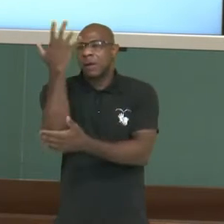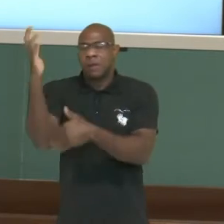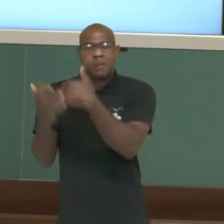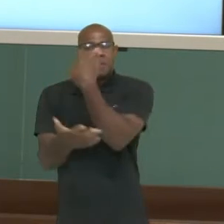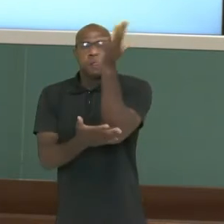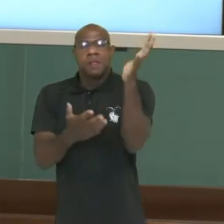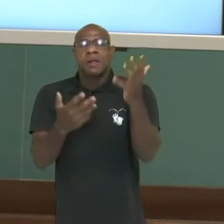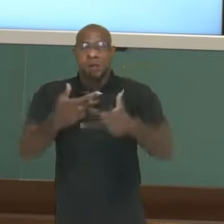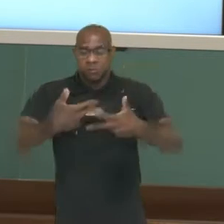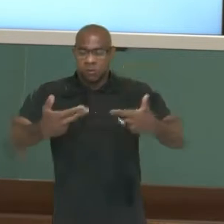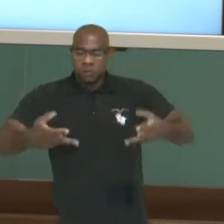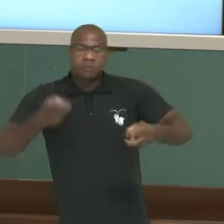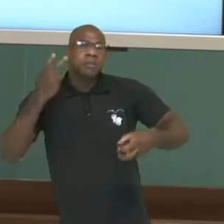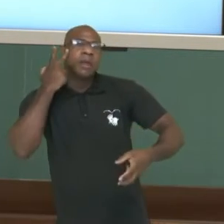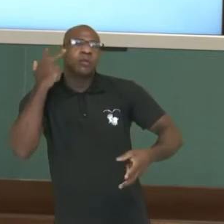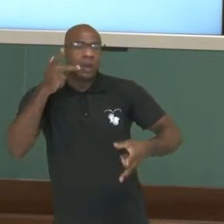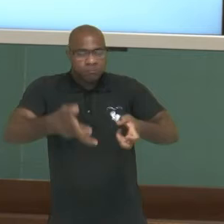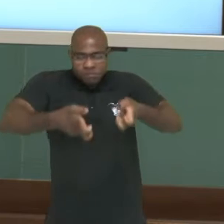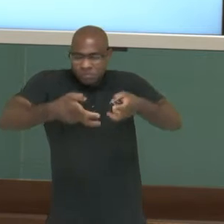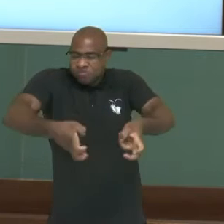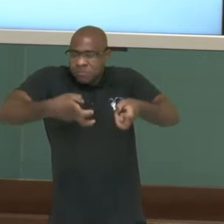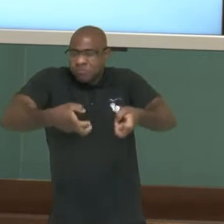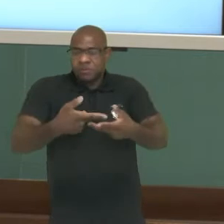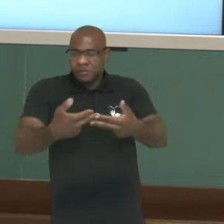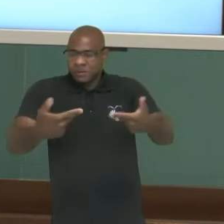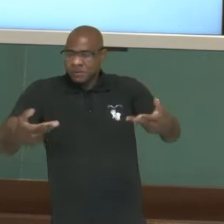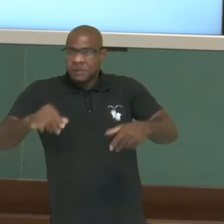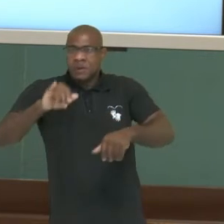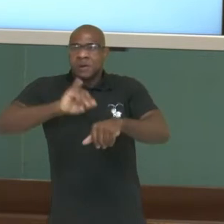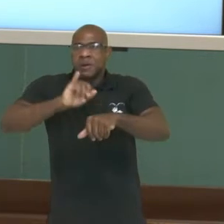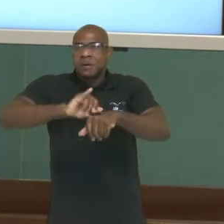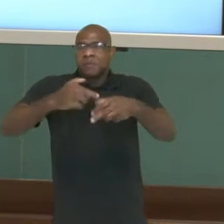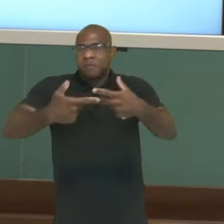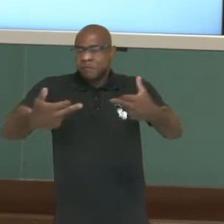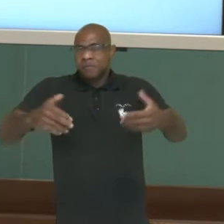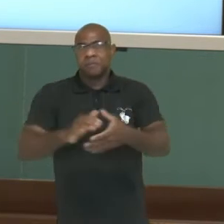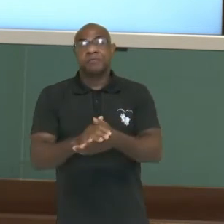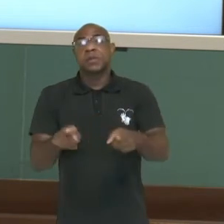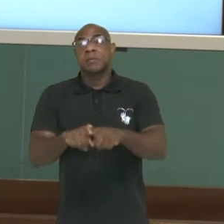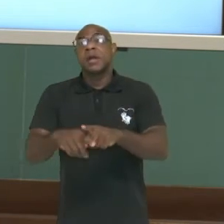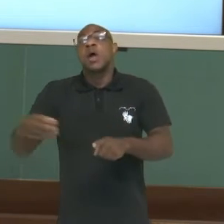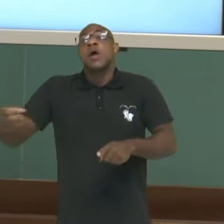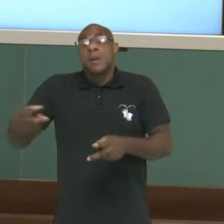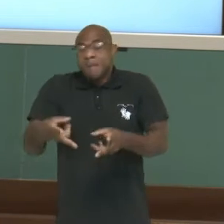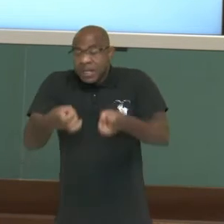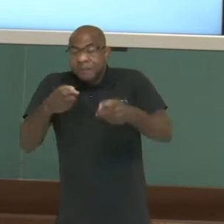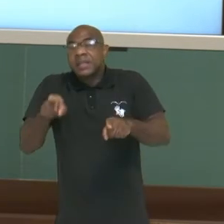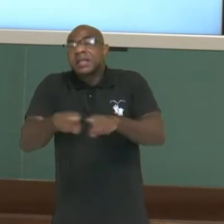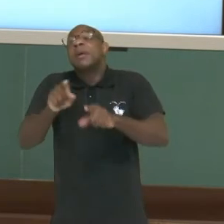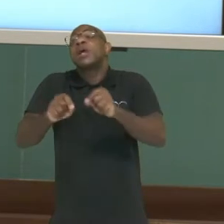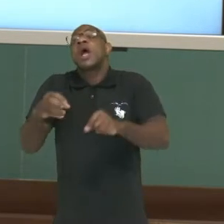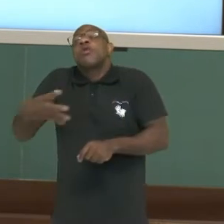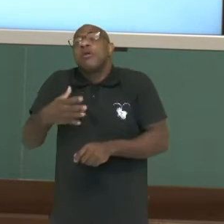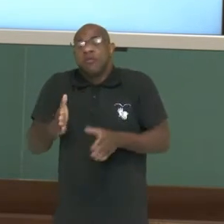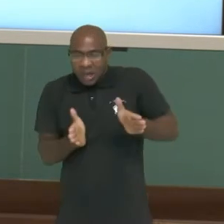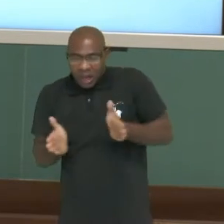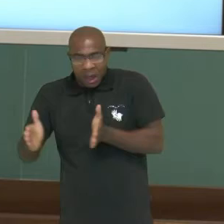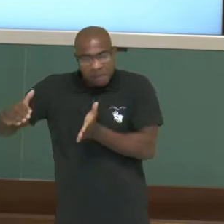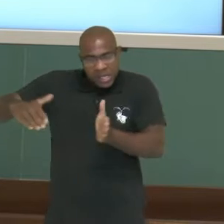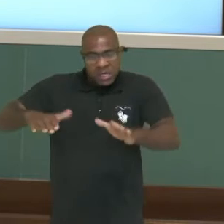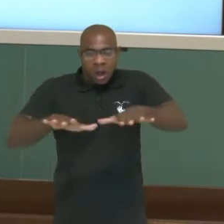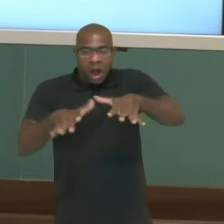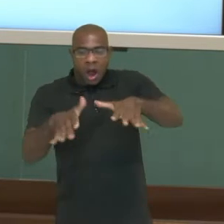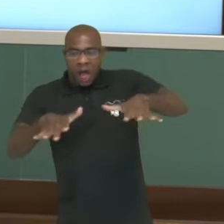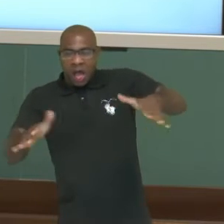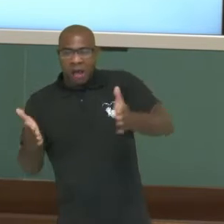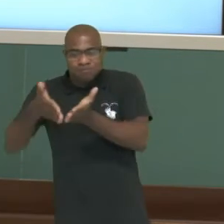Polo Norte que nós vamos tratar. E analisar também as novas rotas marítimas, né, que estão tendo a oportunidade de ser abertas,